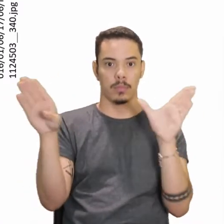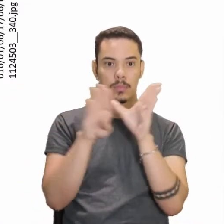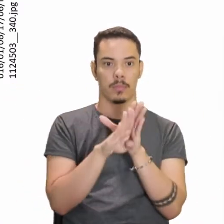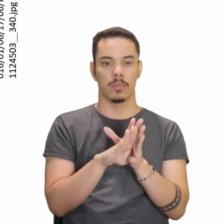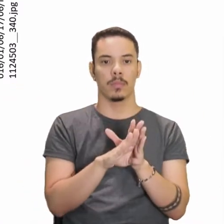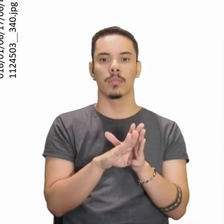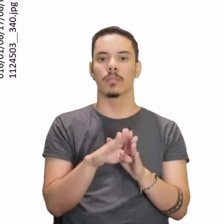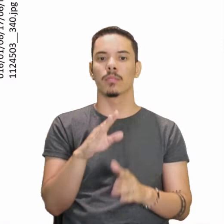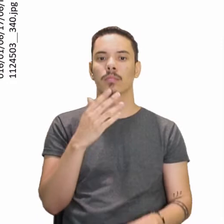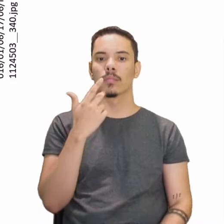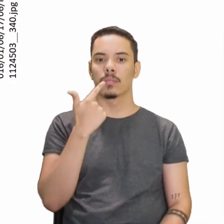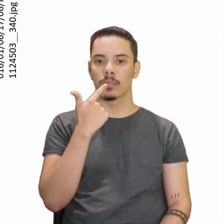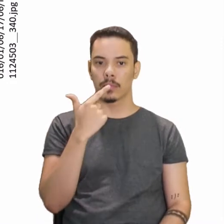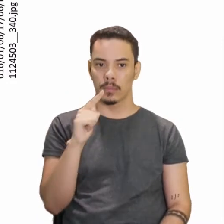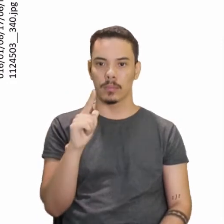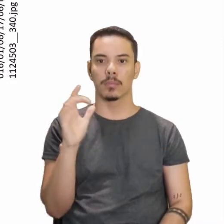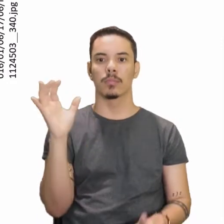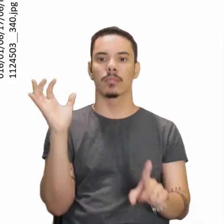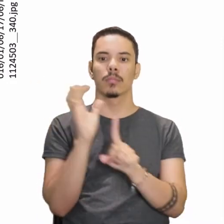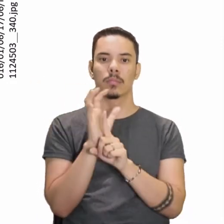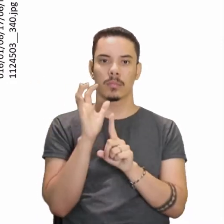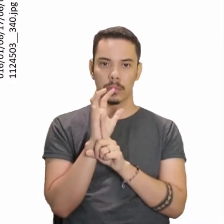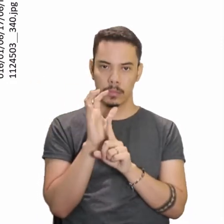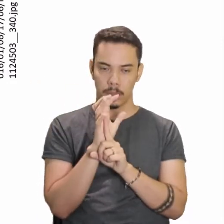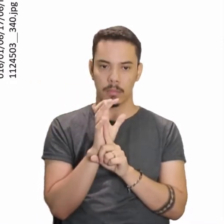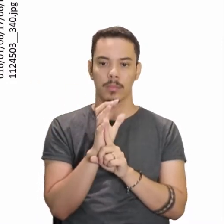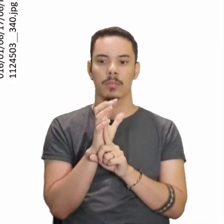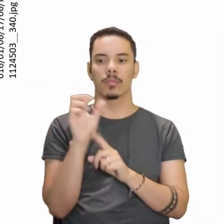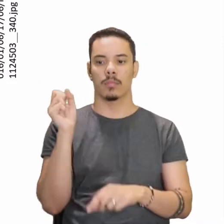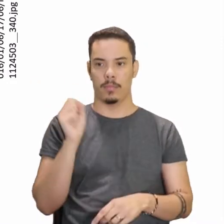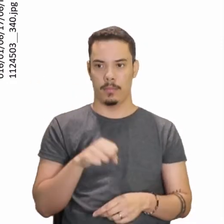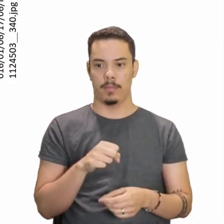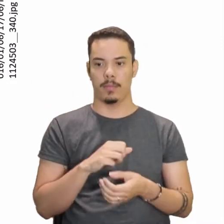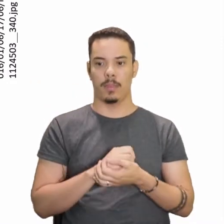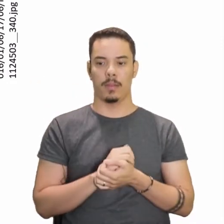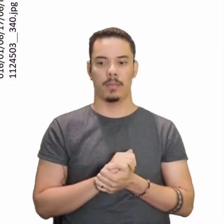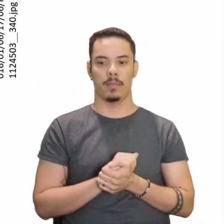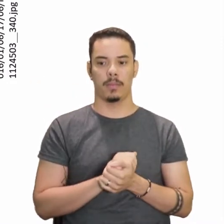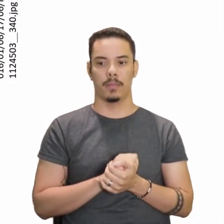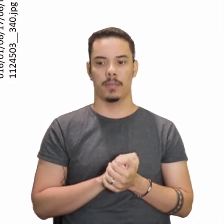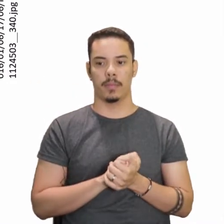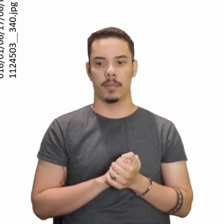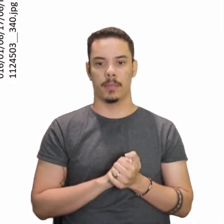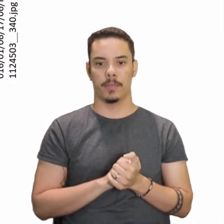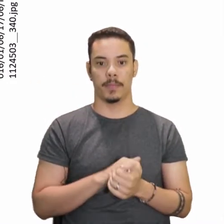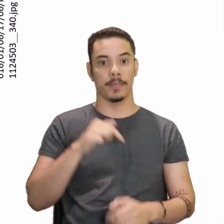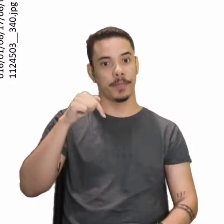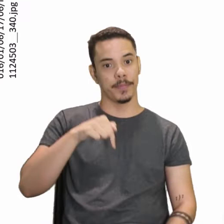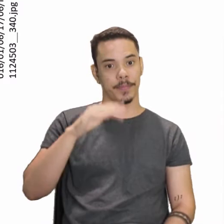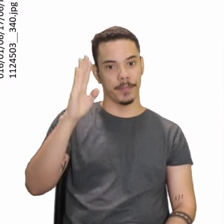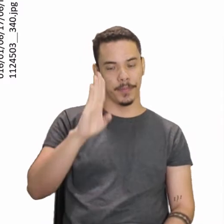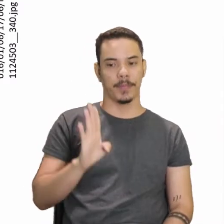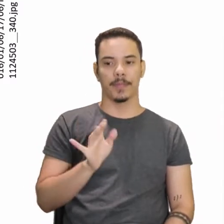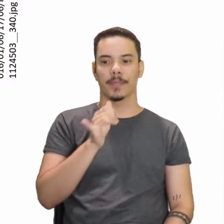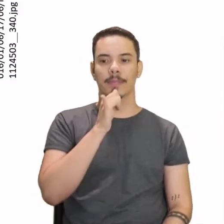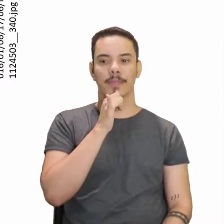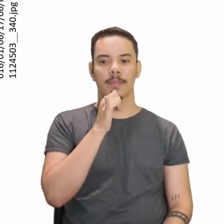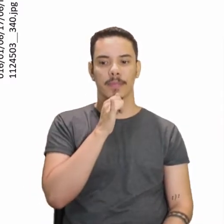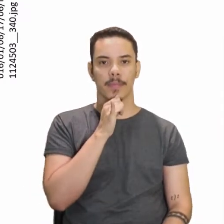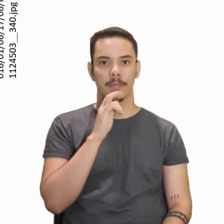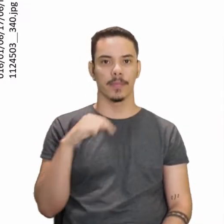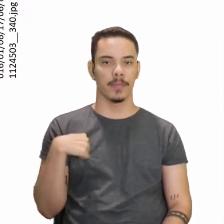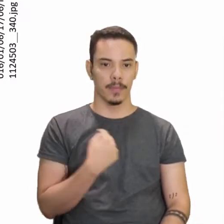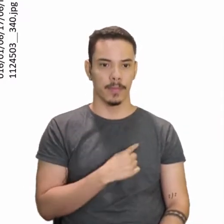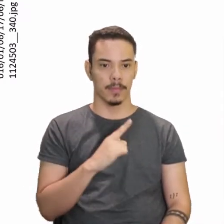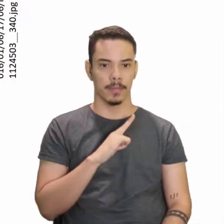idioma, sofreu influência local, certo? Então, no Brasil, por exemplo, nós temos